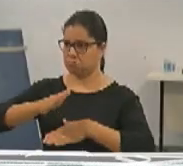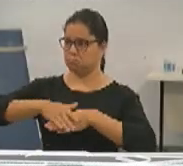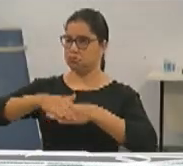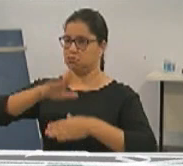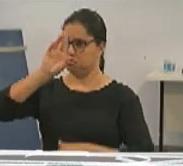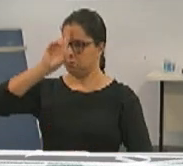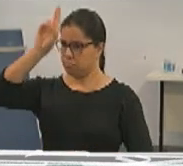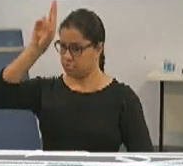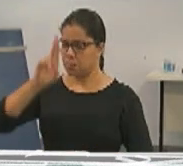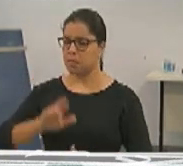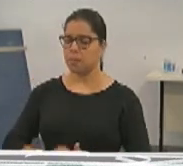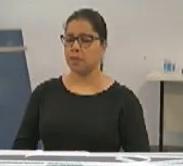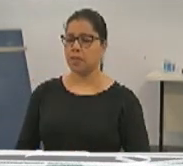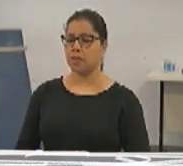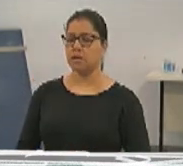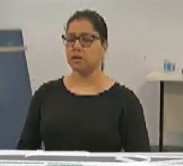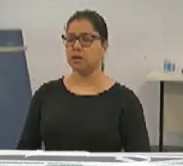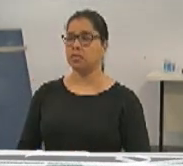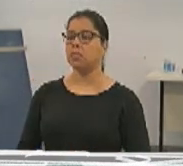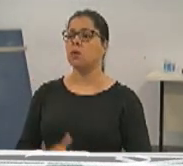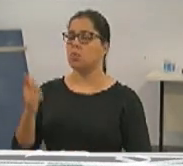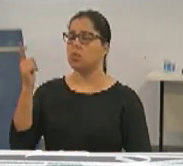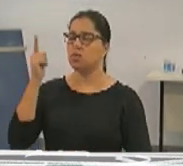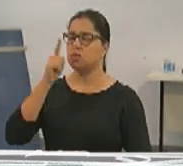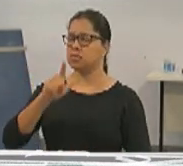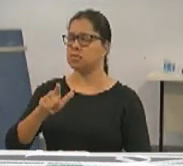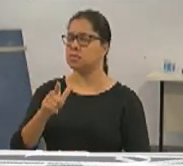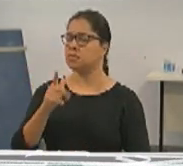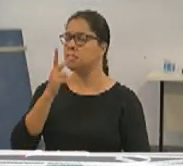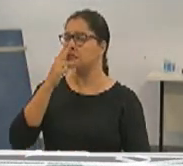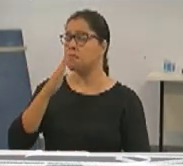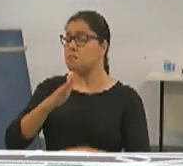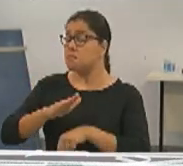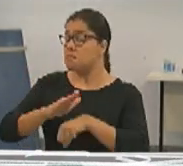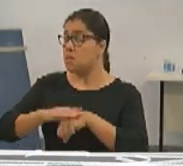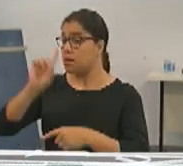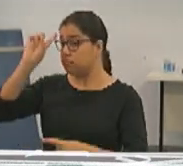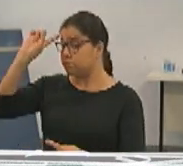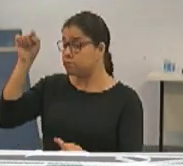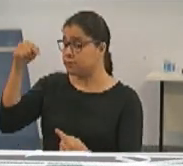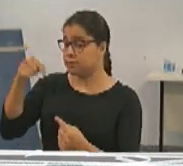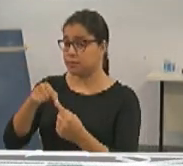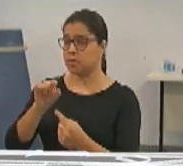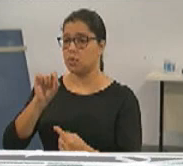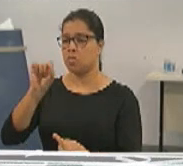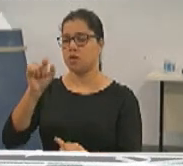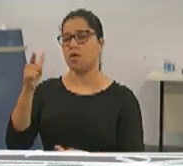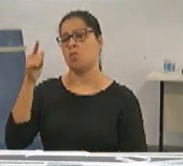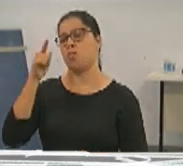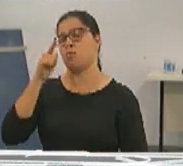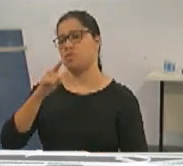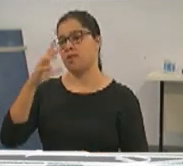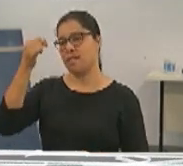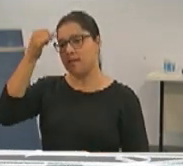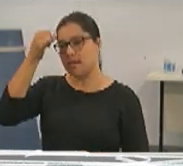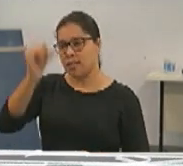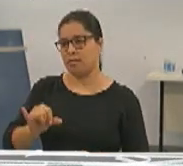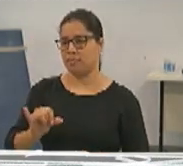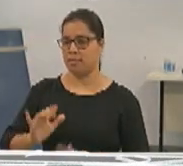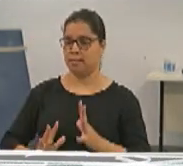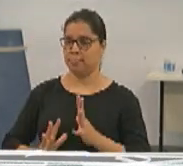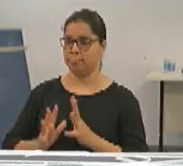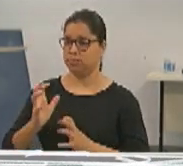gabinete, eu considero que o meu maior legado foi justamente a gestão de conflitos. Né? Na medida em